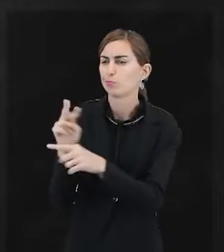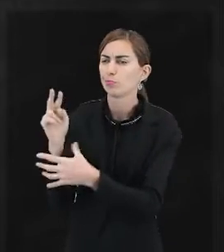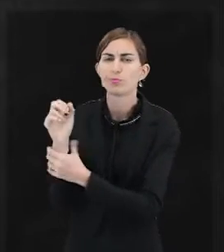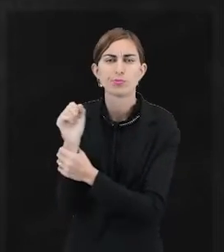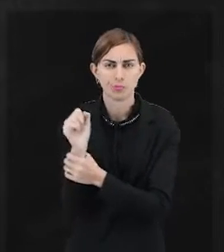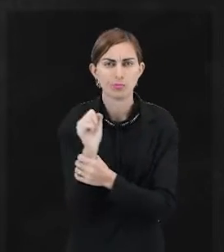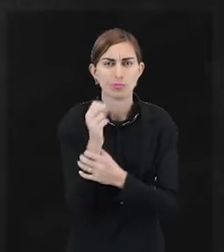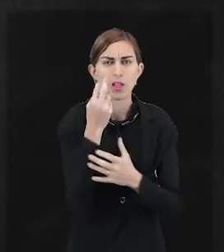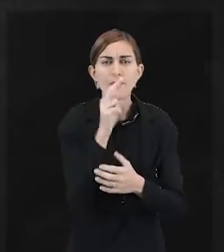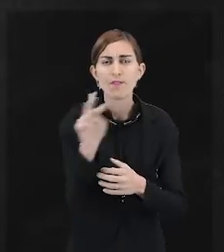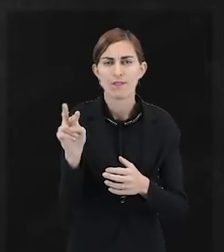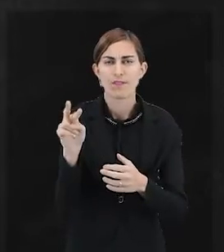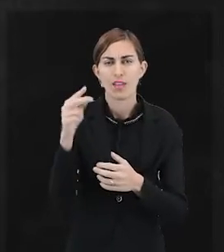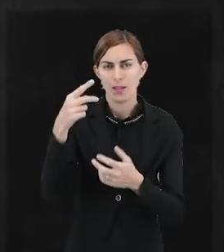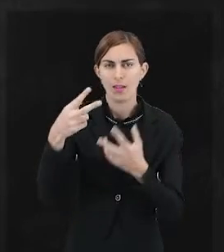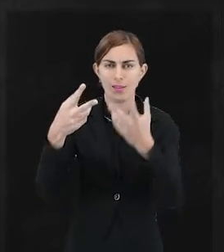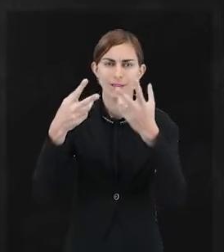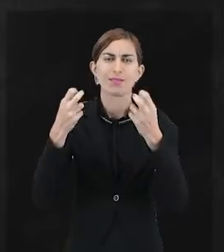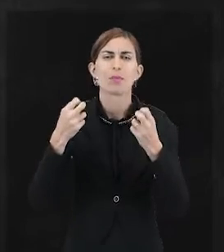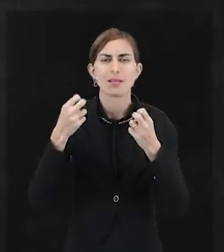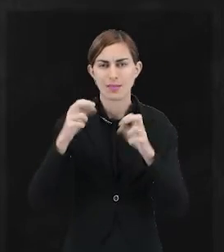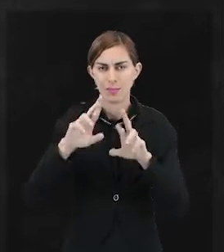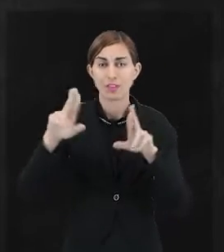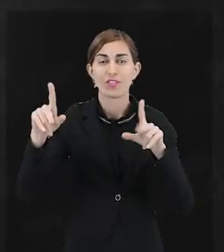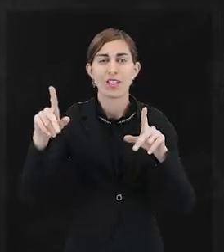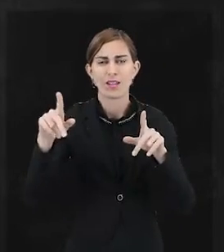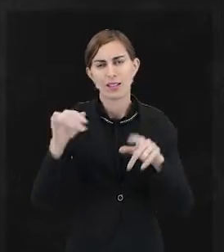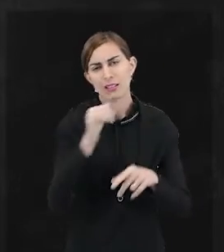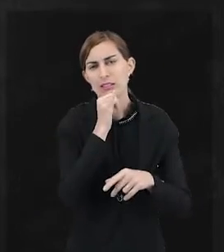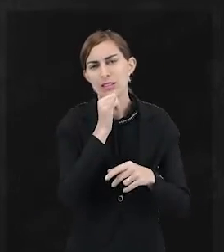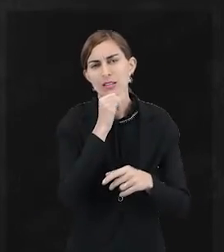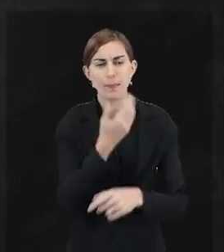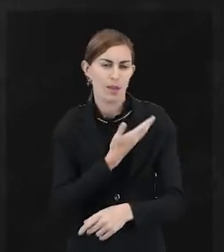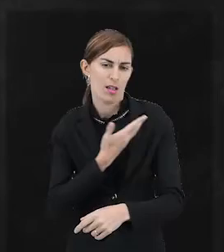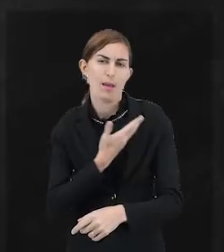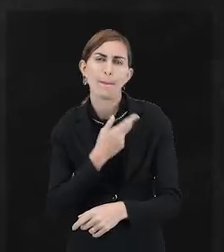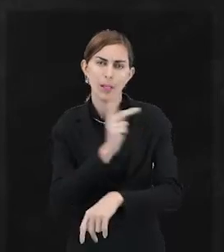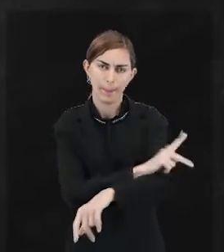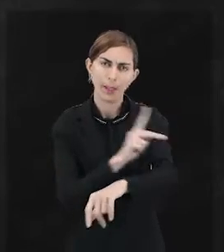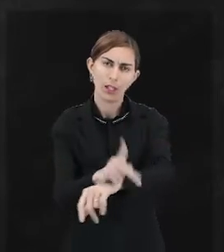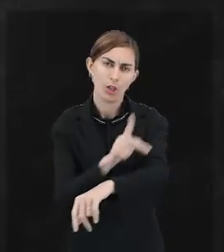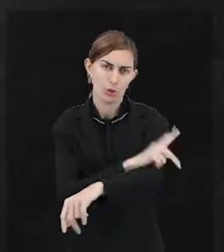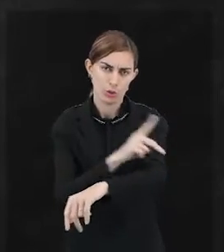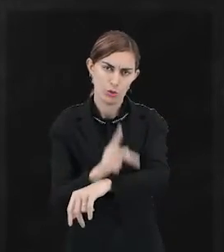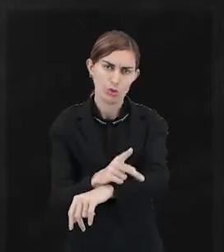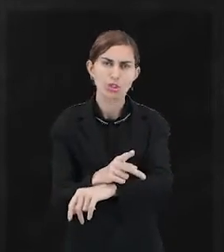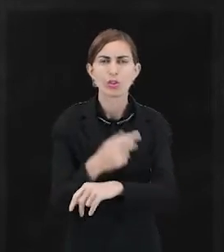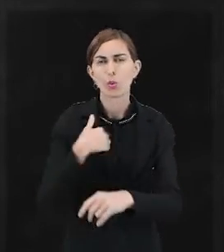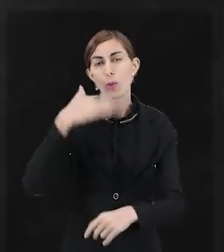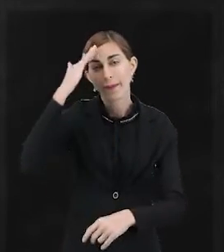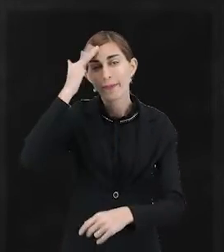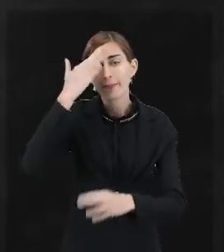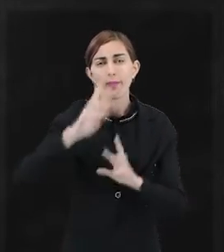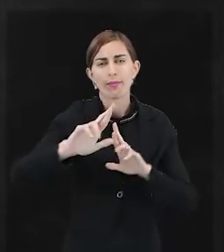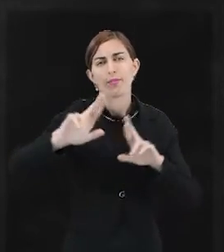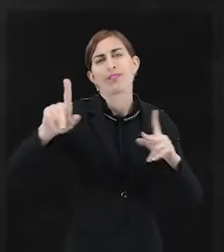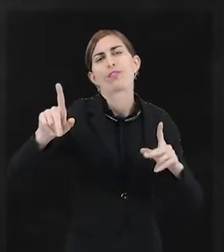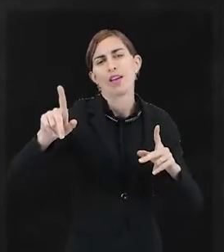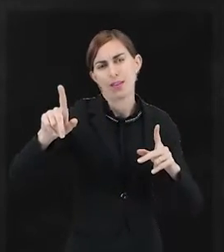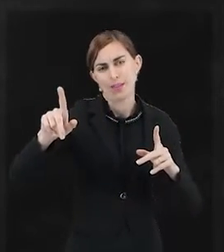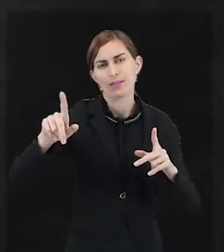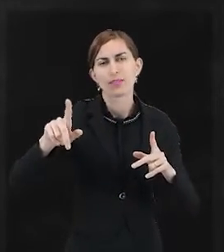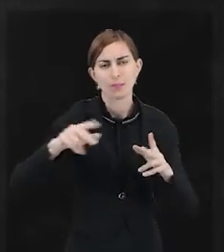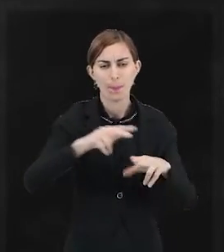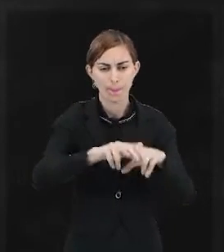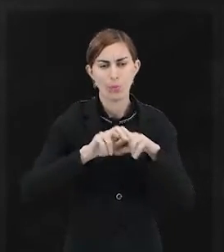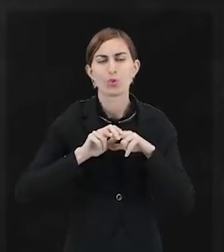essa situação de uma determinada perspectiva, enquanto que, por exemplo, um coordenador pedagógico vai ter um entendimento diferente das razões